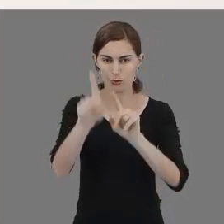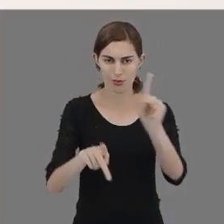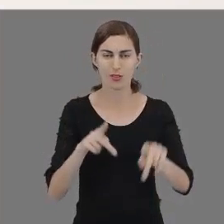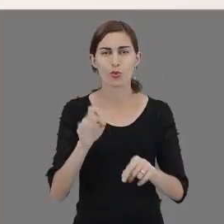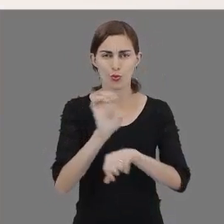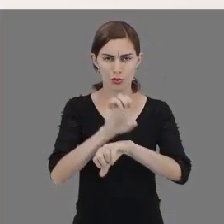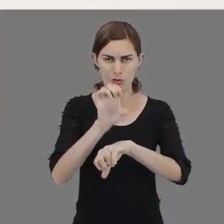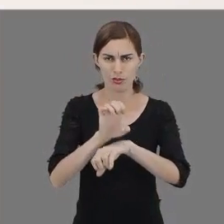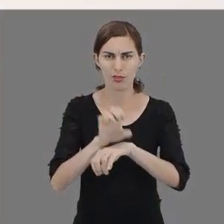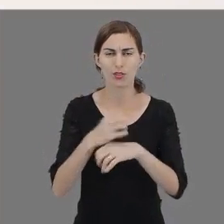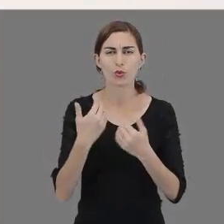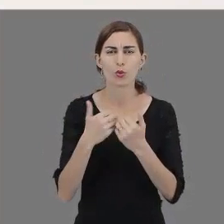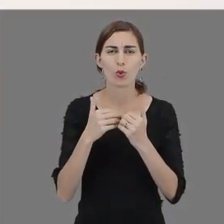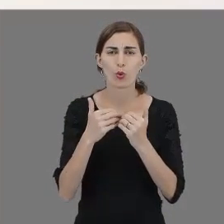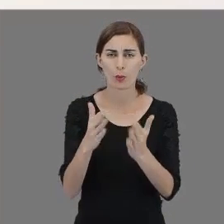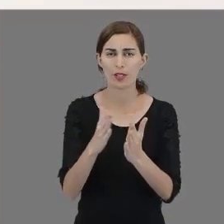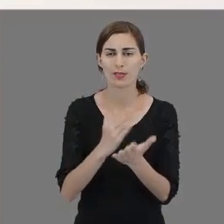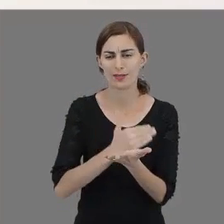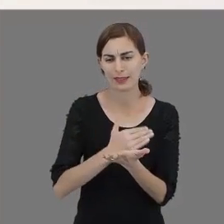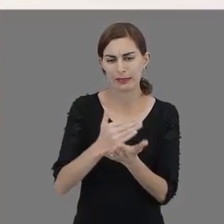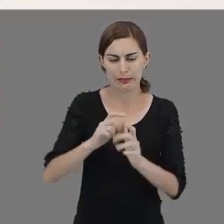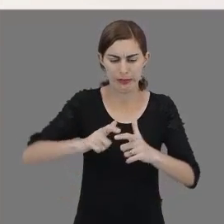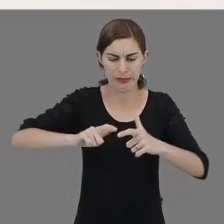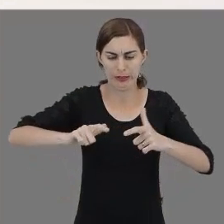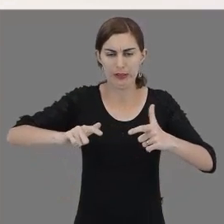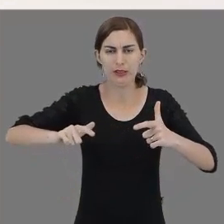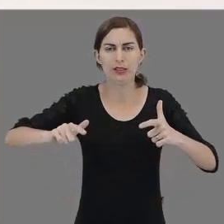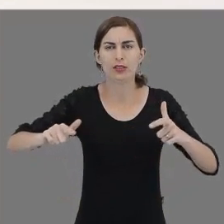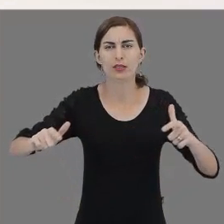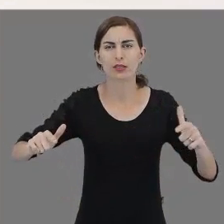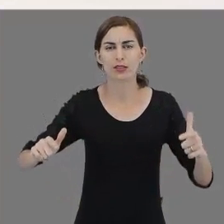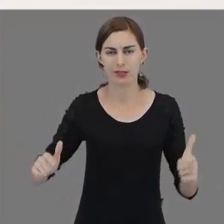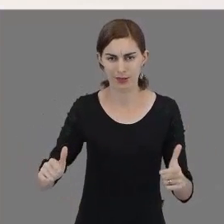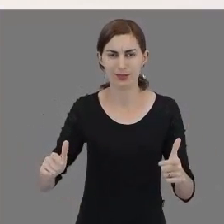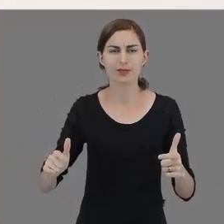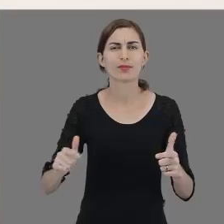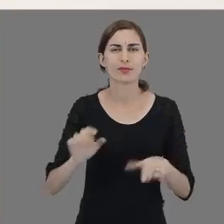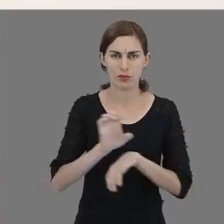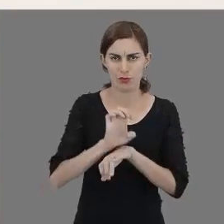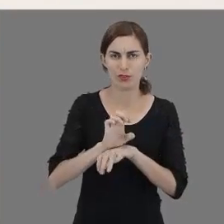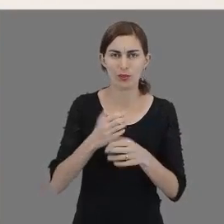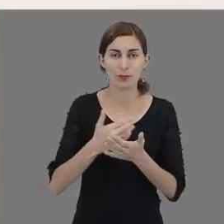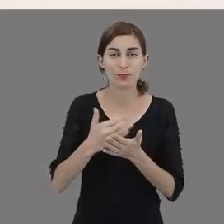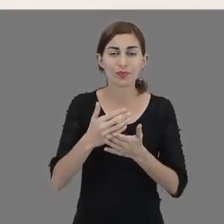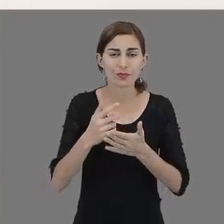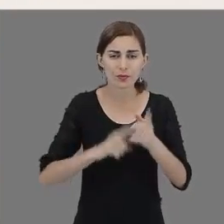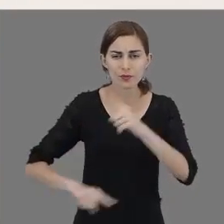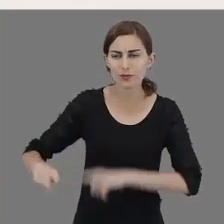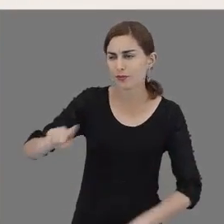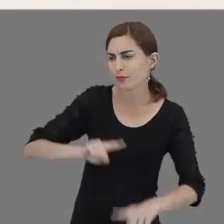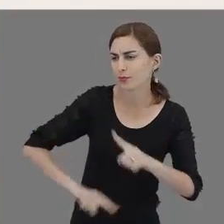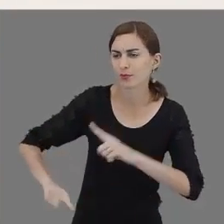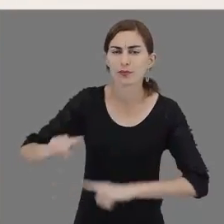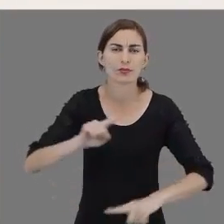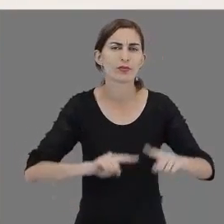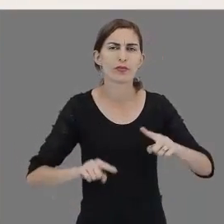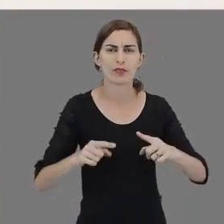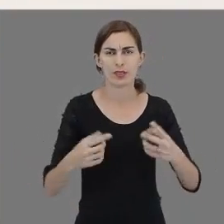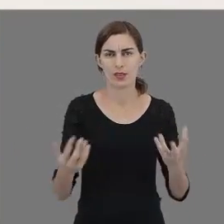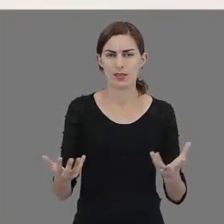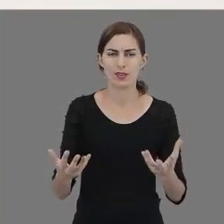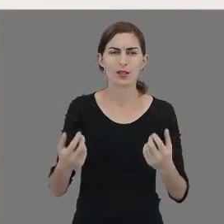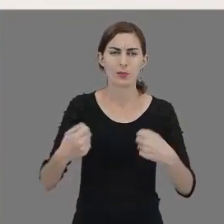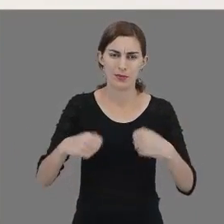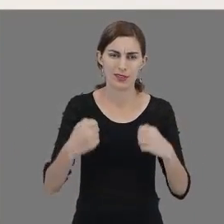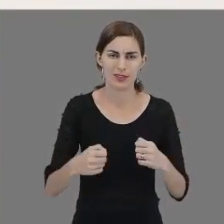que o Estado começa a crescer muito, e esse controle ele passa a ser